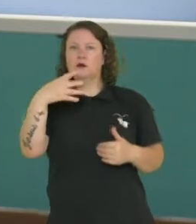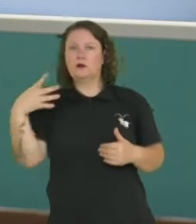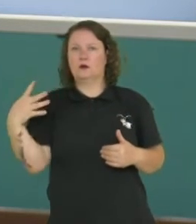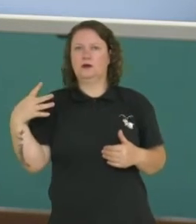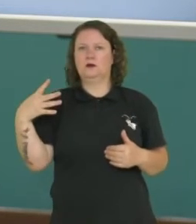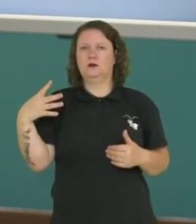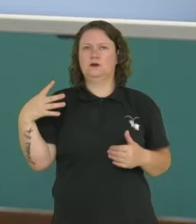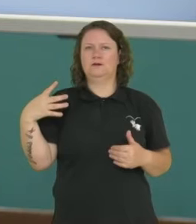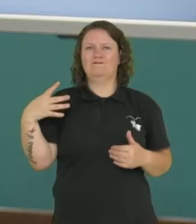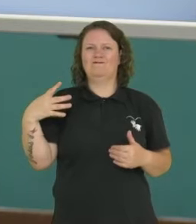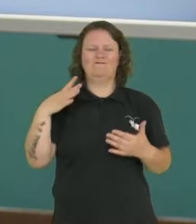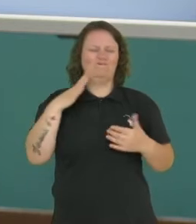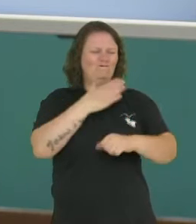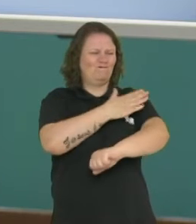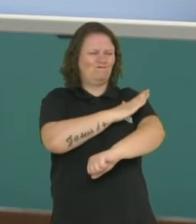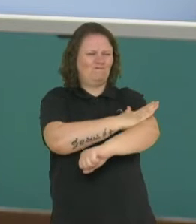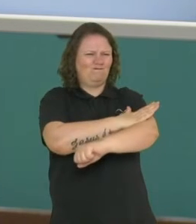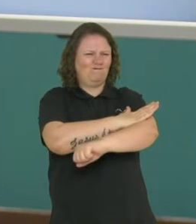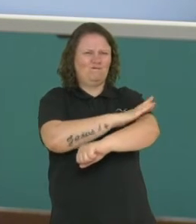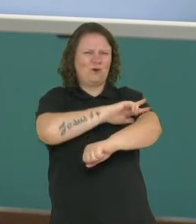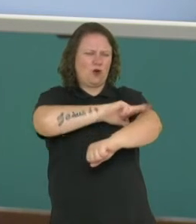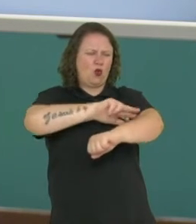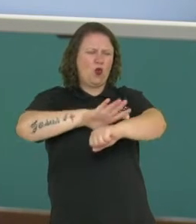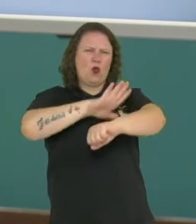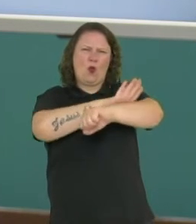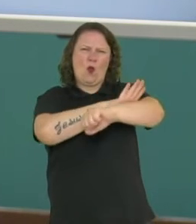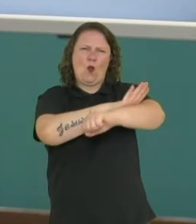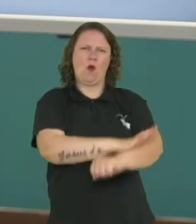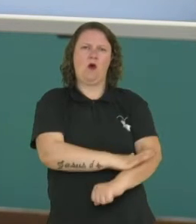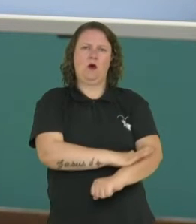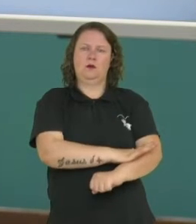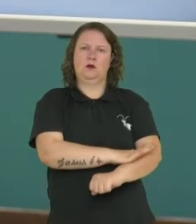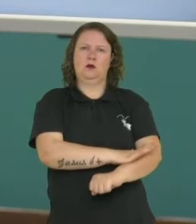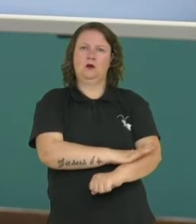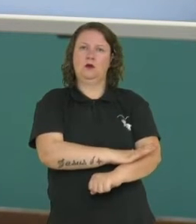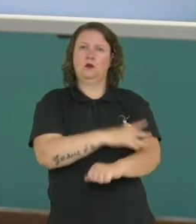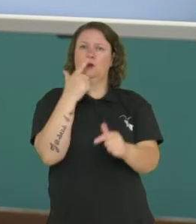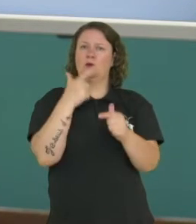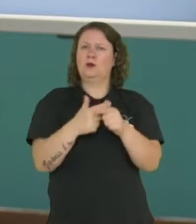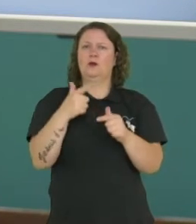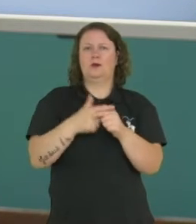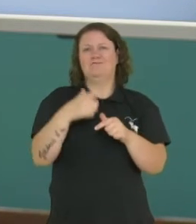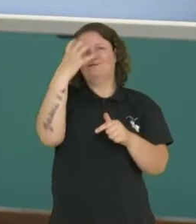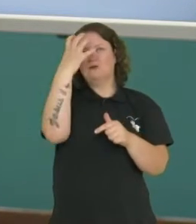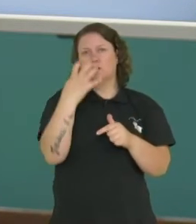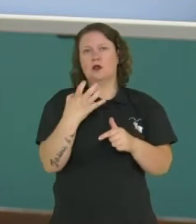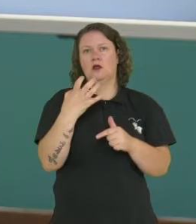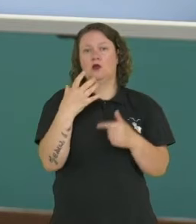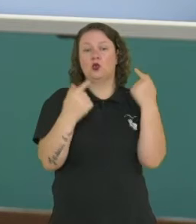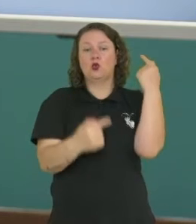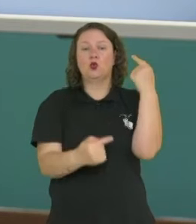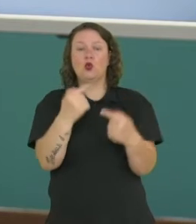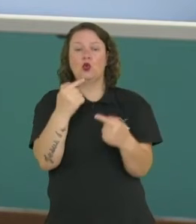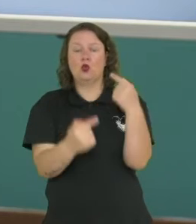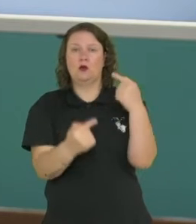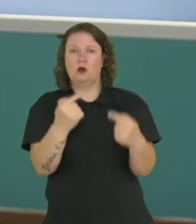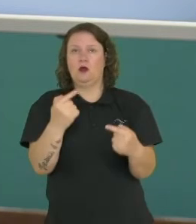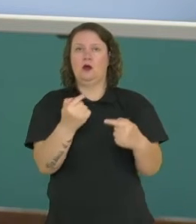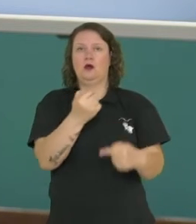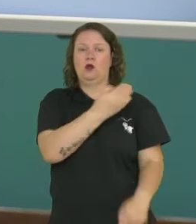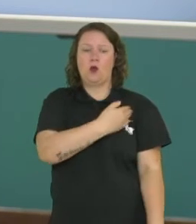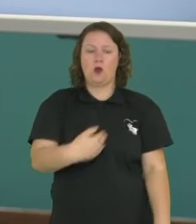né, como uma instituição política, inclusive, né? Eles faziam isso pela própria força do governo, o governo